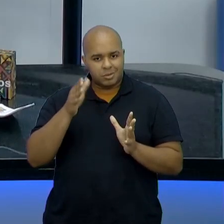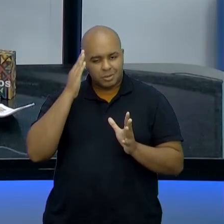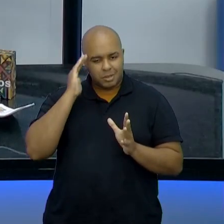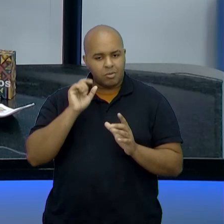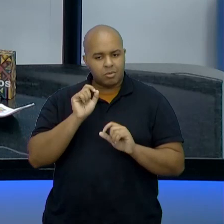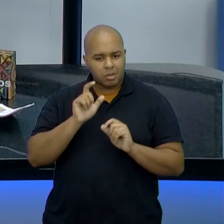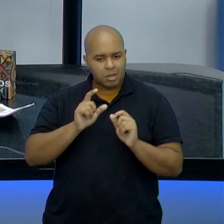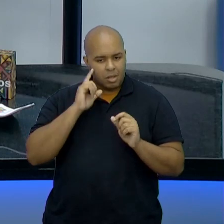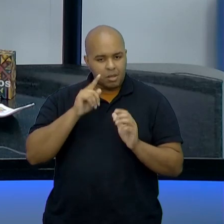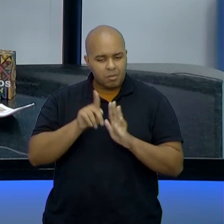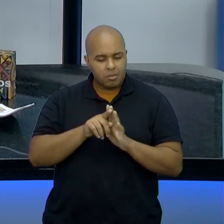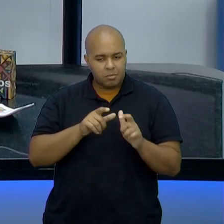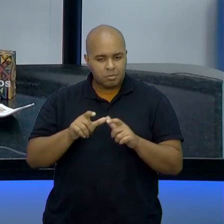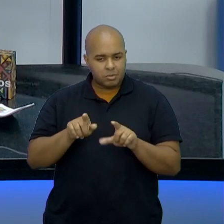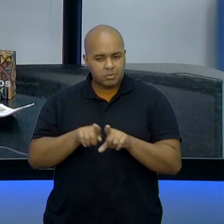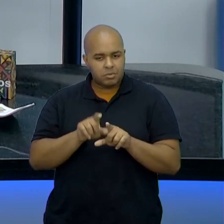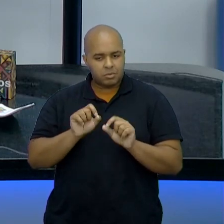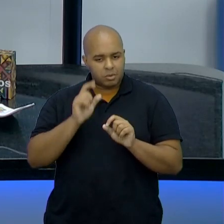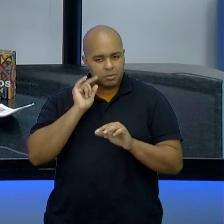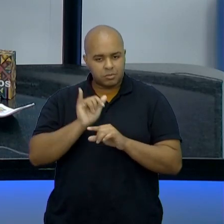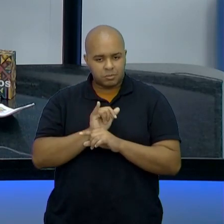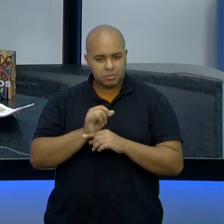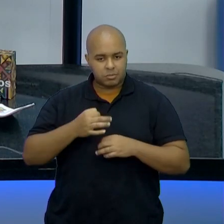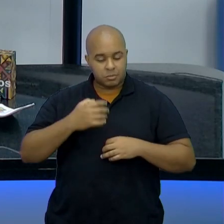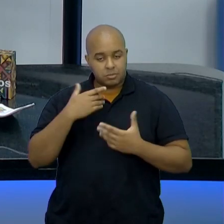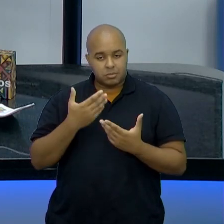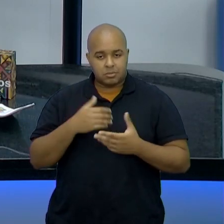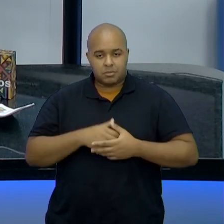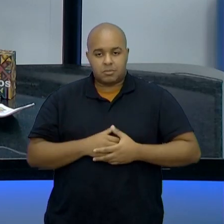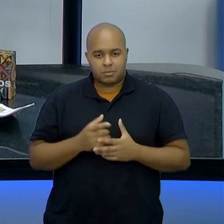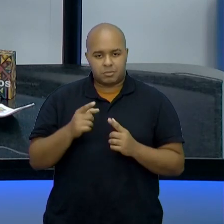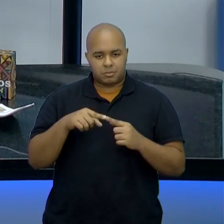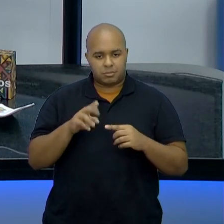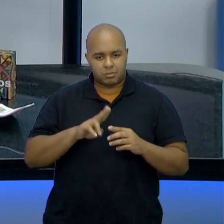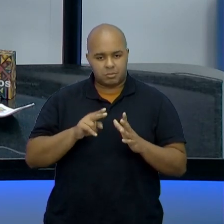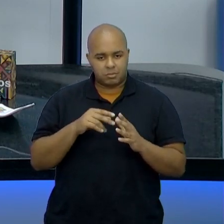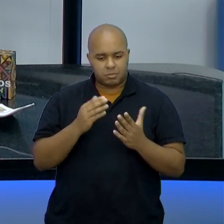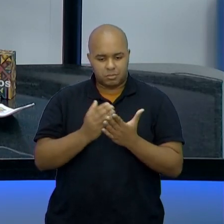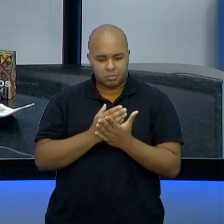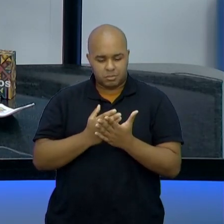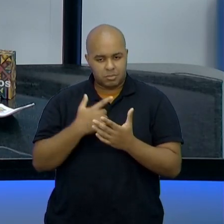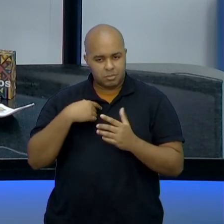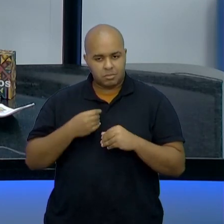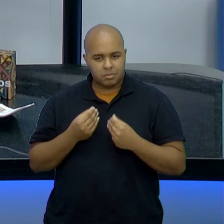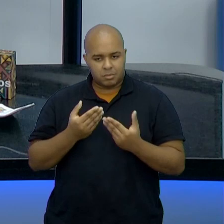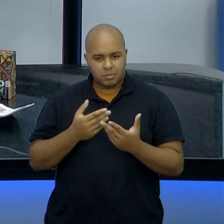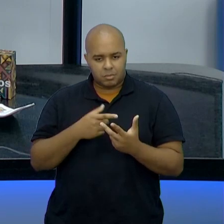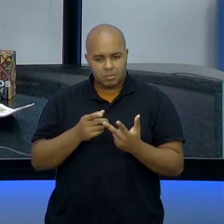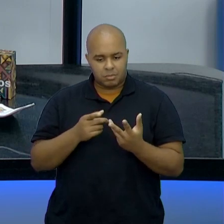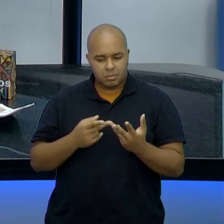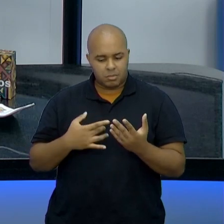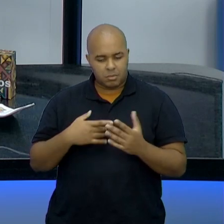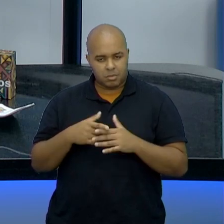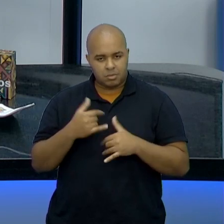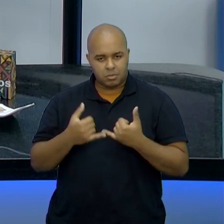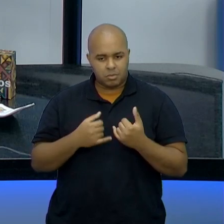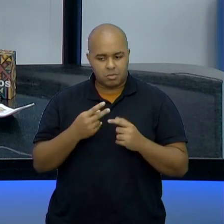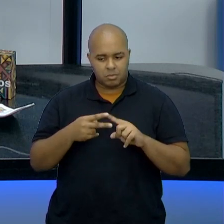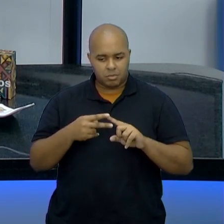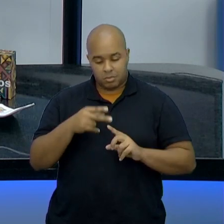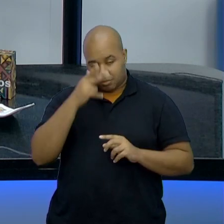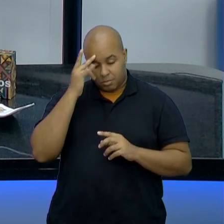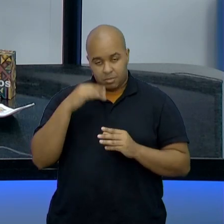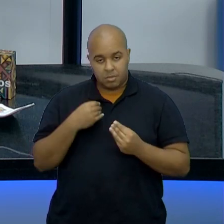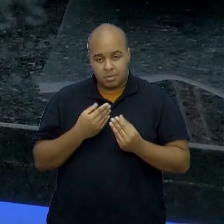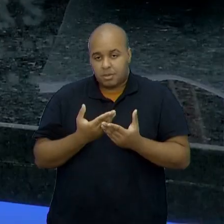que são as cartas de locais e as cartas de estruturas. Então eu estou com as cartas de locais aqui, eu iria entregar, suponhamos que fosse um jogo para 2 jogadores,